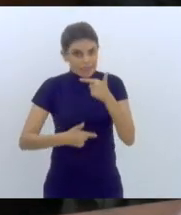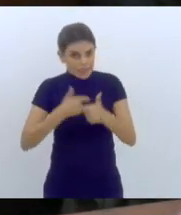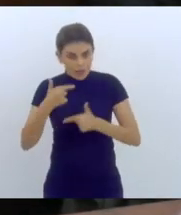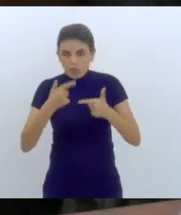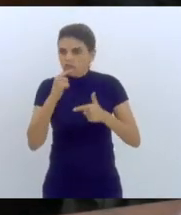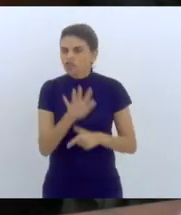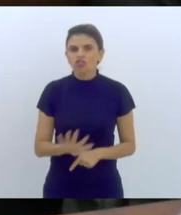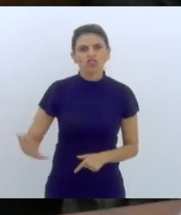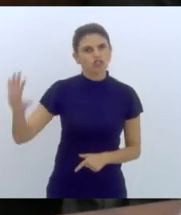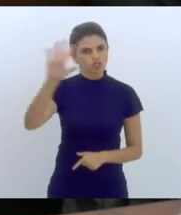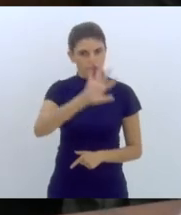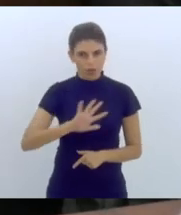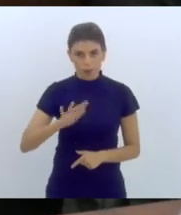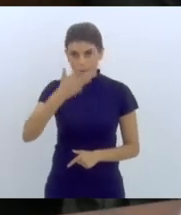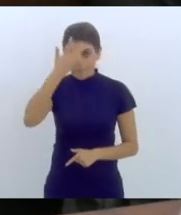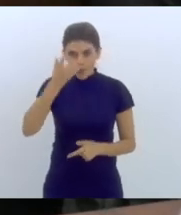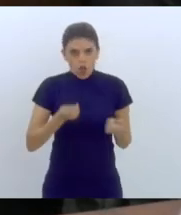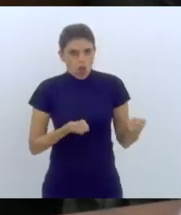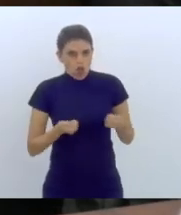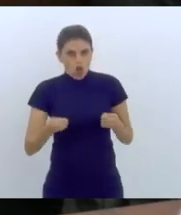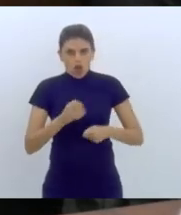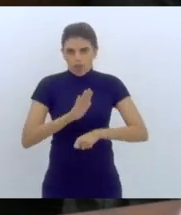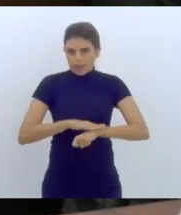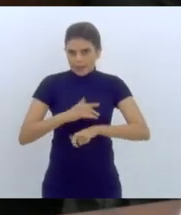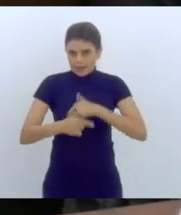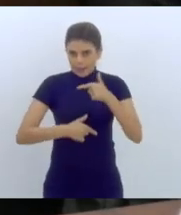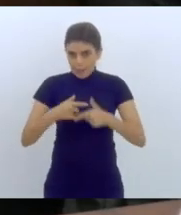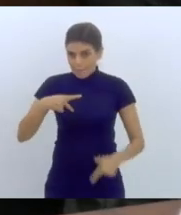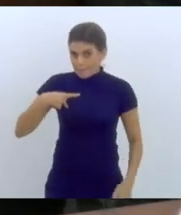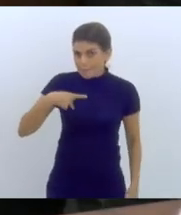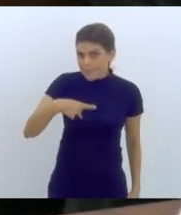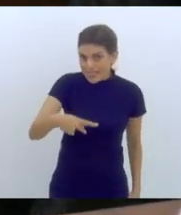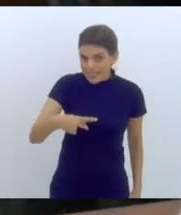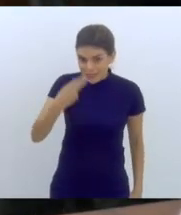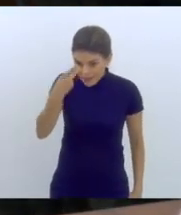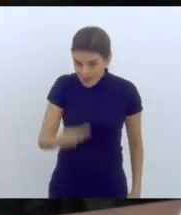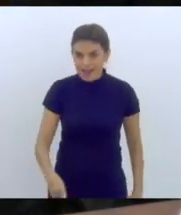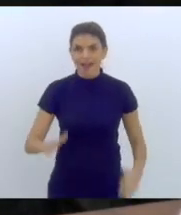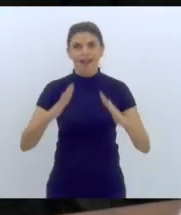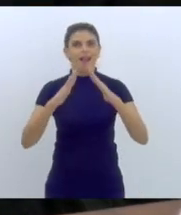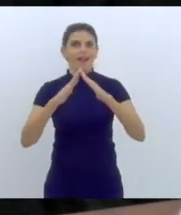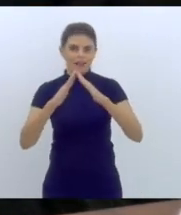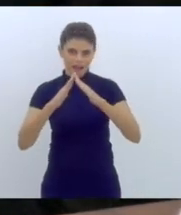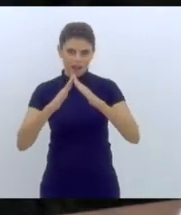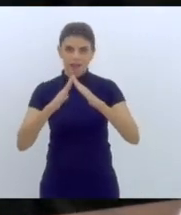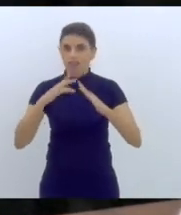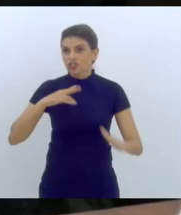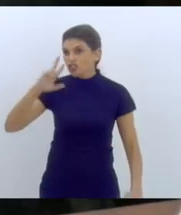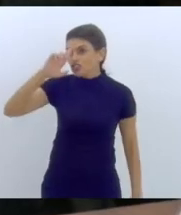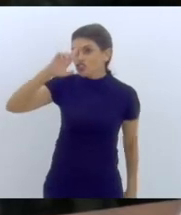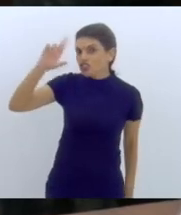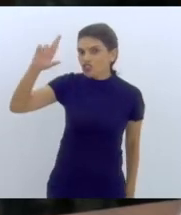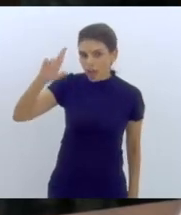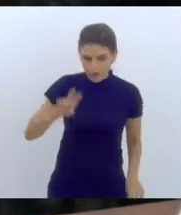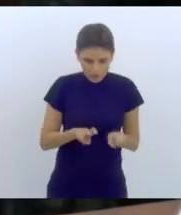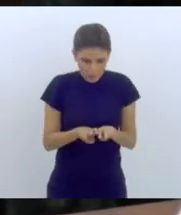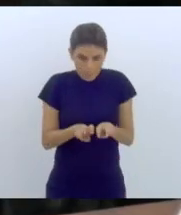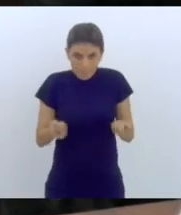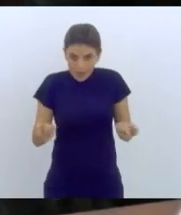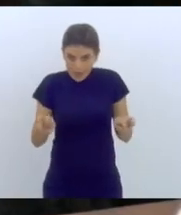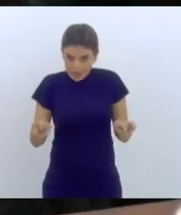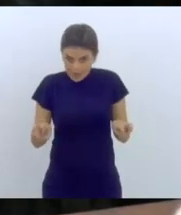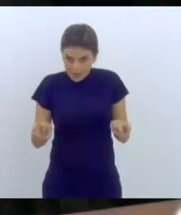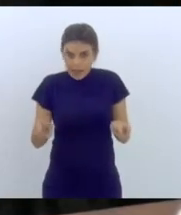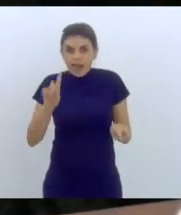geral. Presidente dos trabalhos, que é o presidente da casa, é o chefe da mesa diretora,